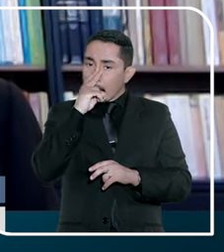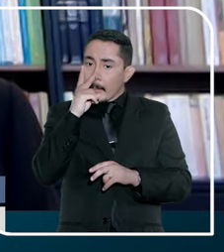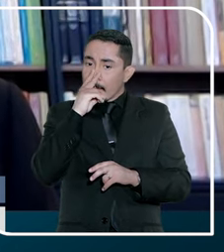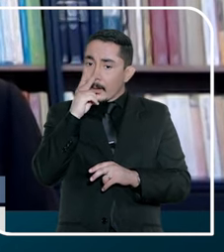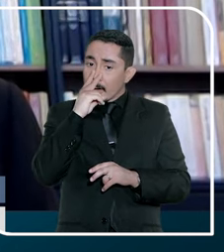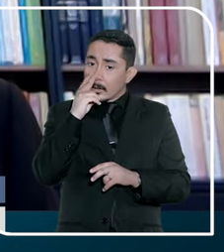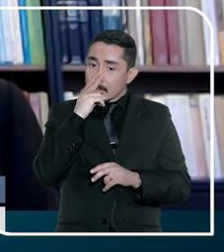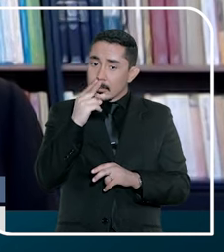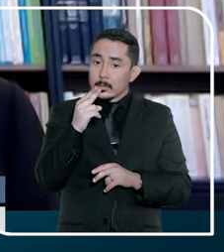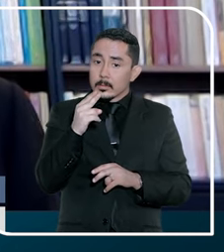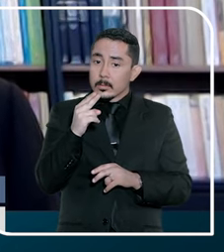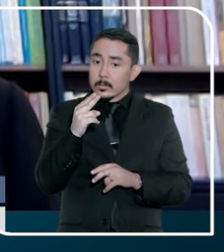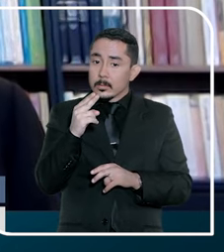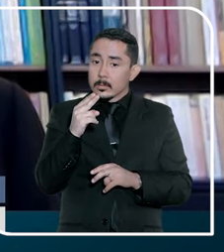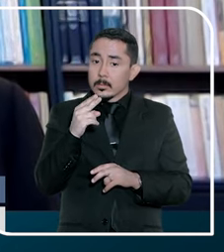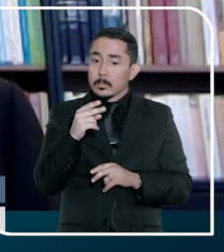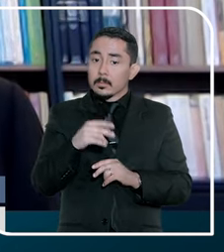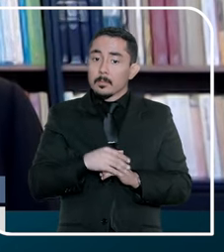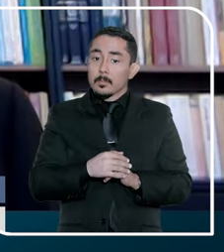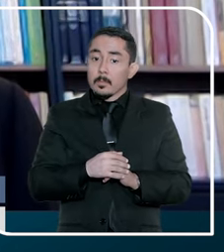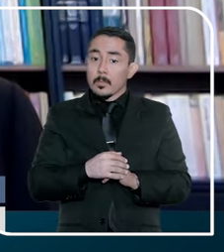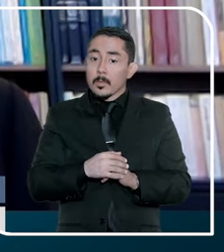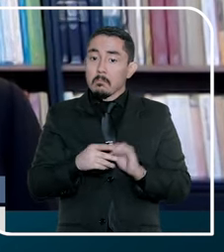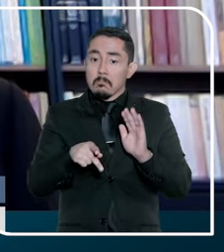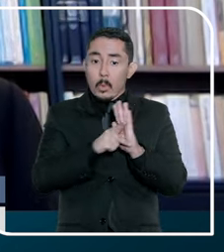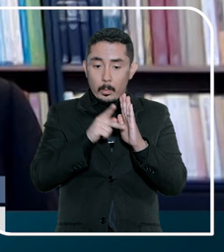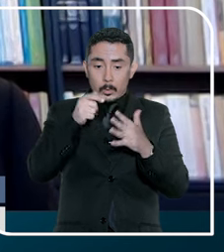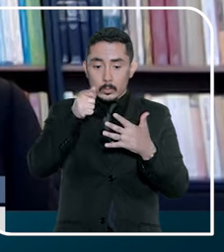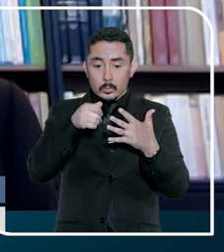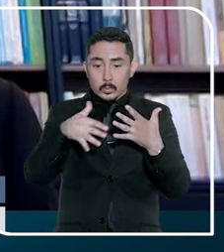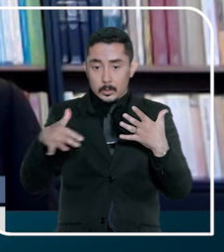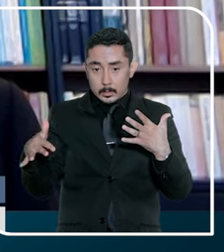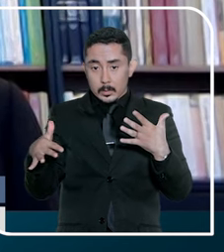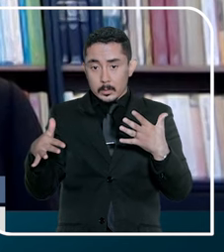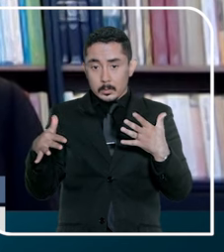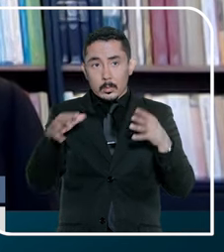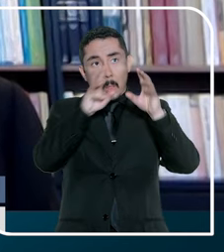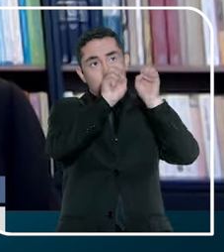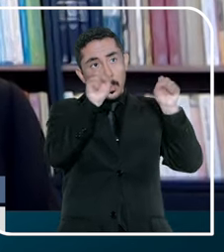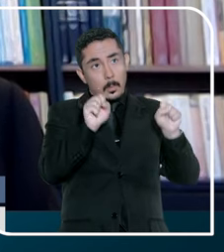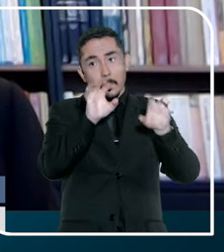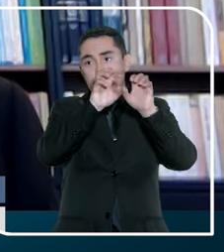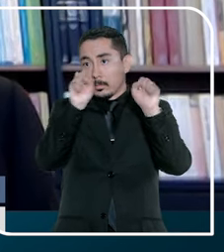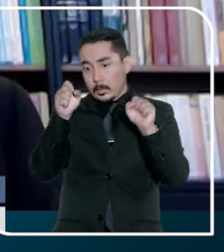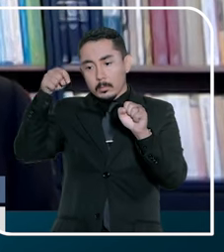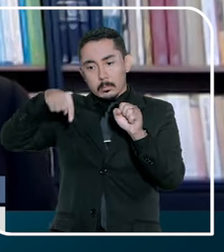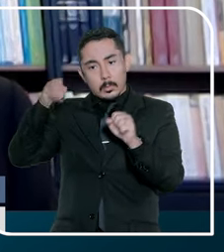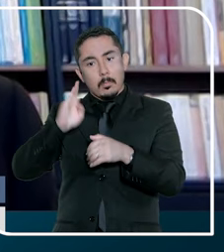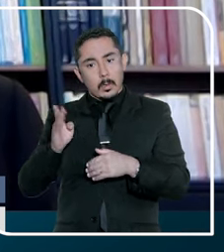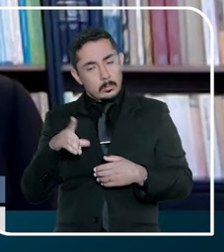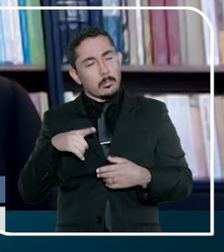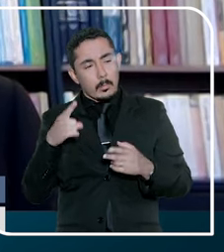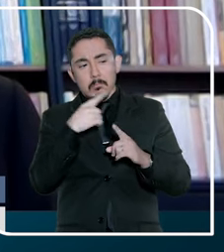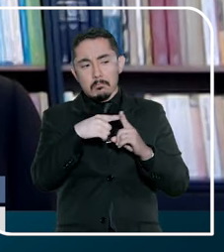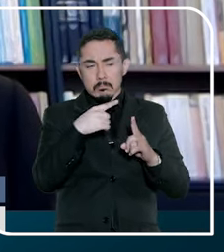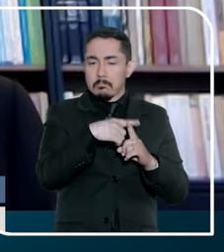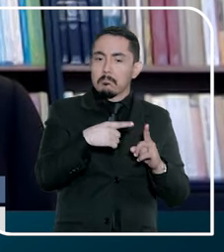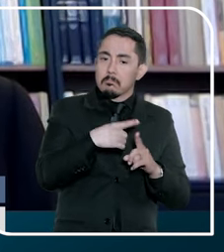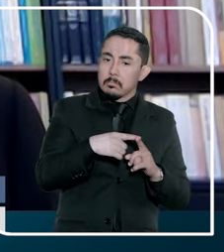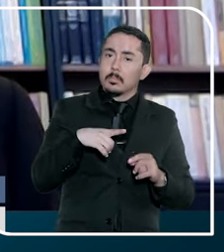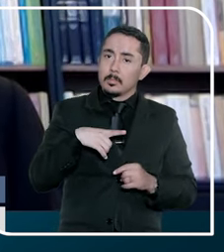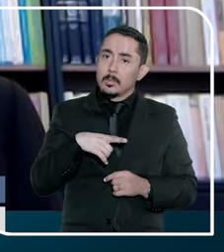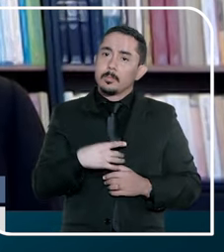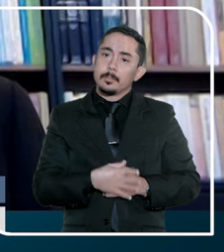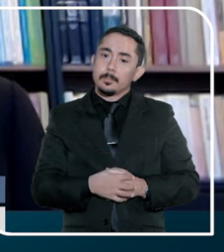relação de aspectos definida pela jurisprudência dos tribunais superiores no Brasil Então os critérios